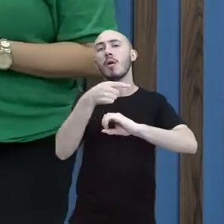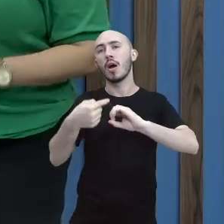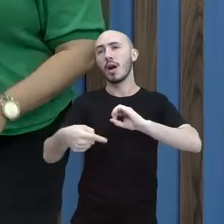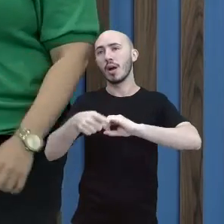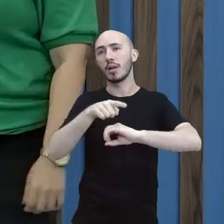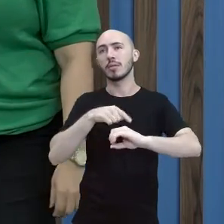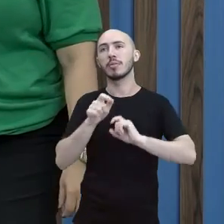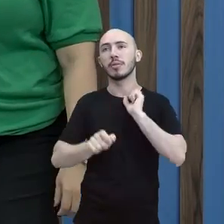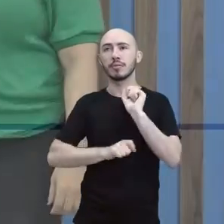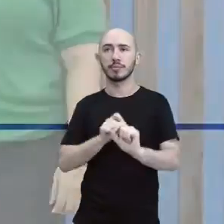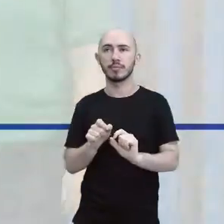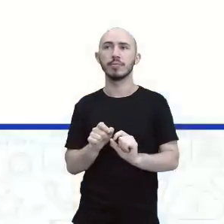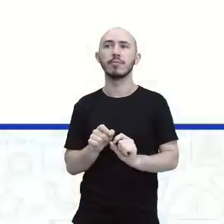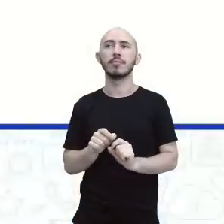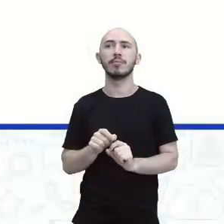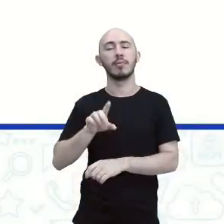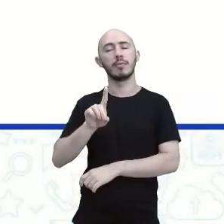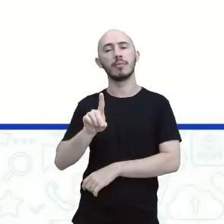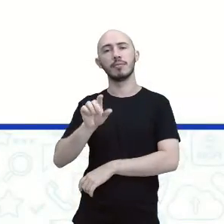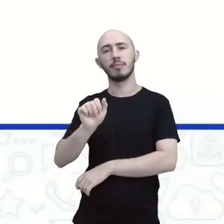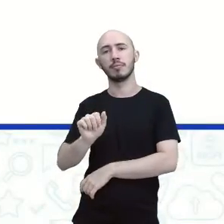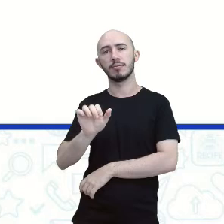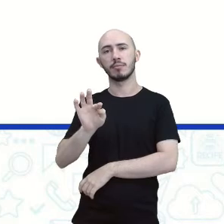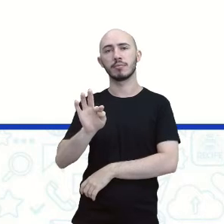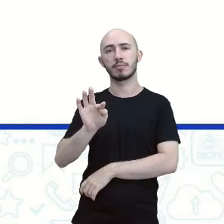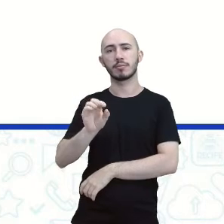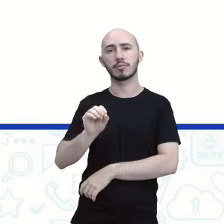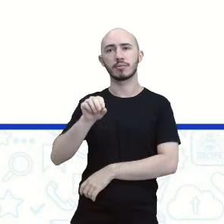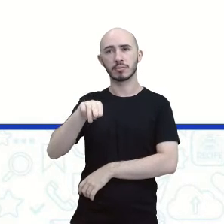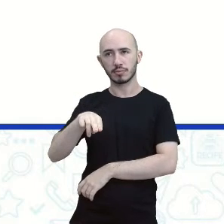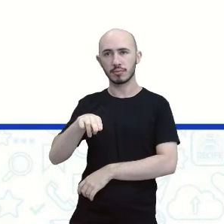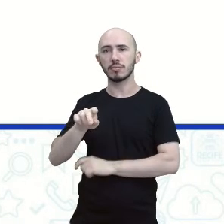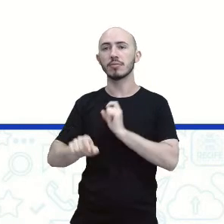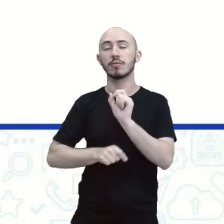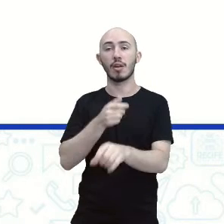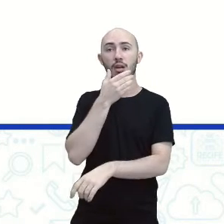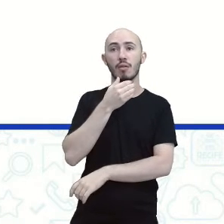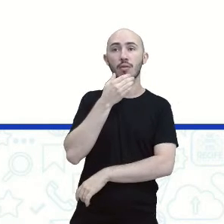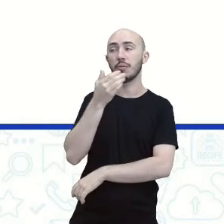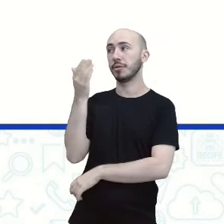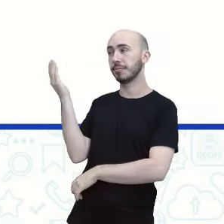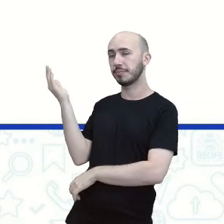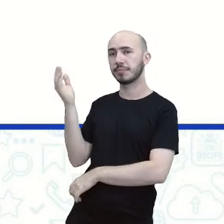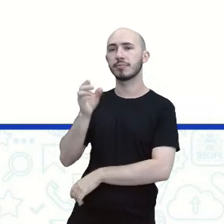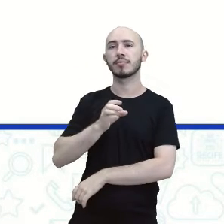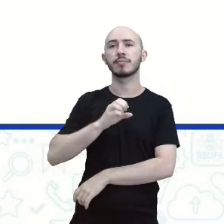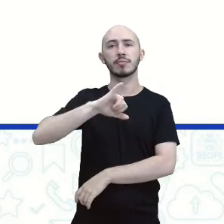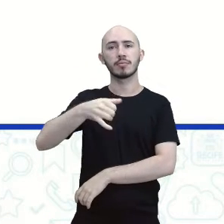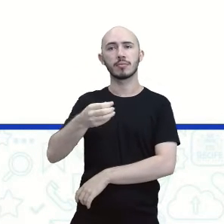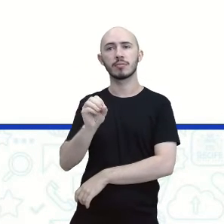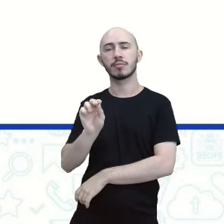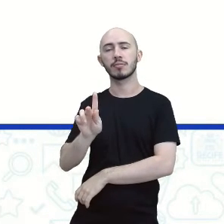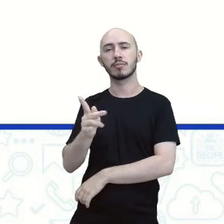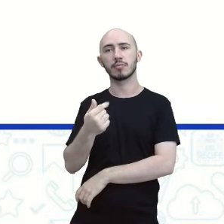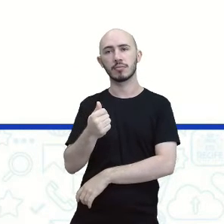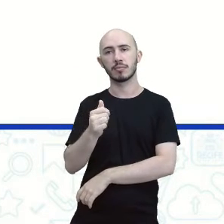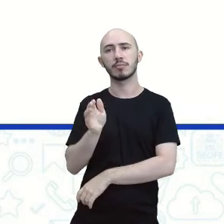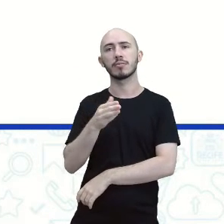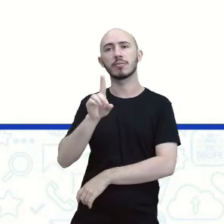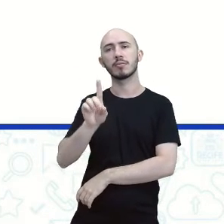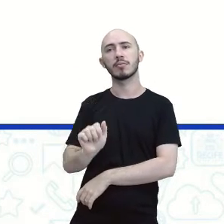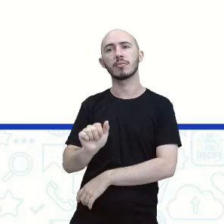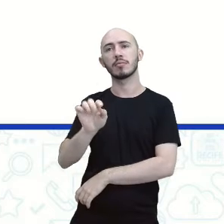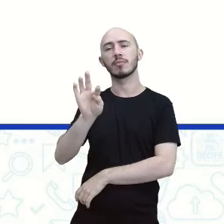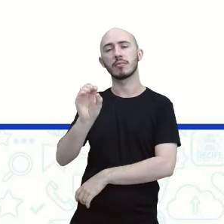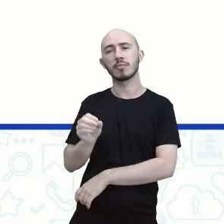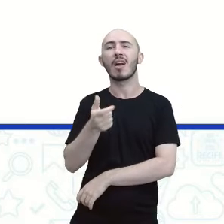Então, ó, o modelo atômico de Dalton. John Dalton foi um cientista inglês, tá certo?